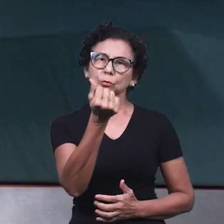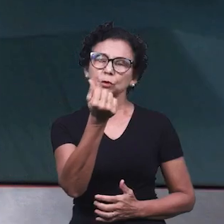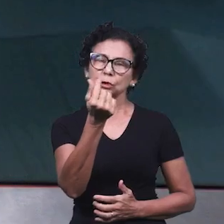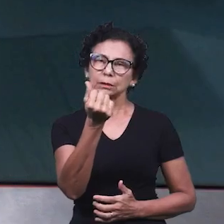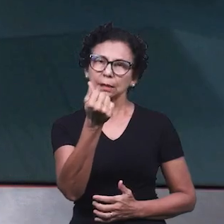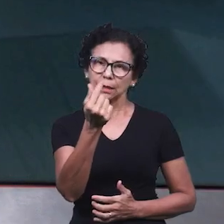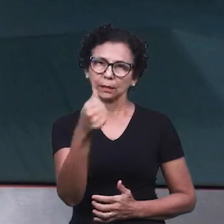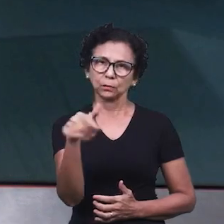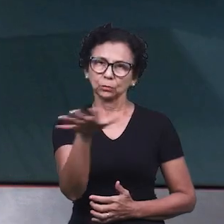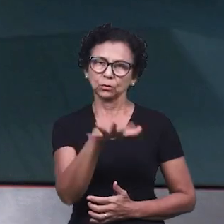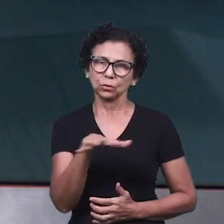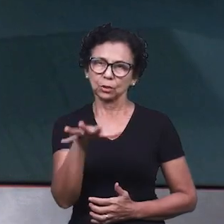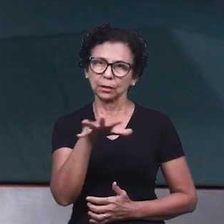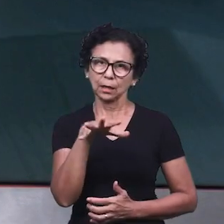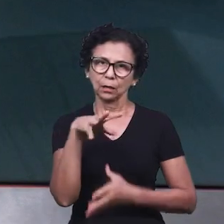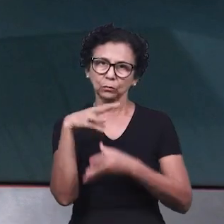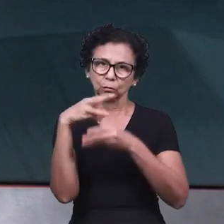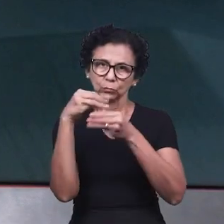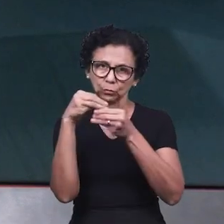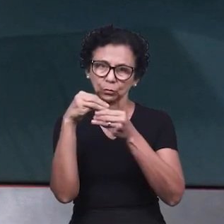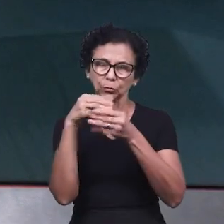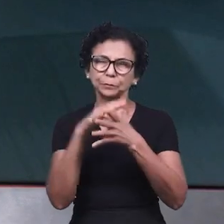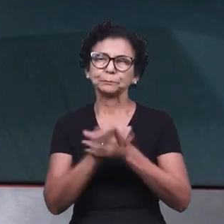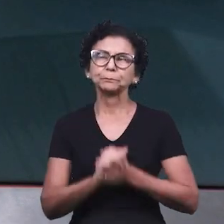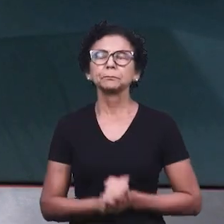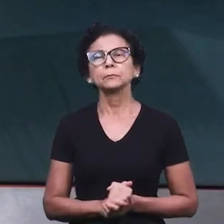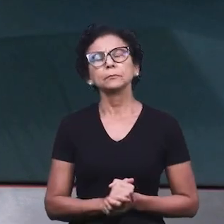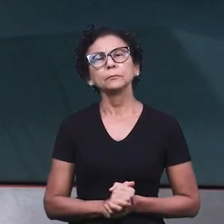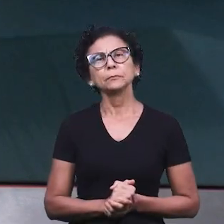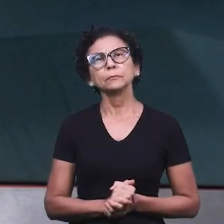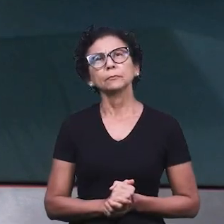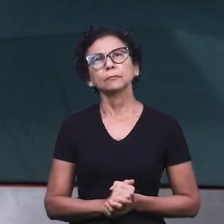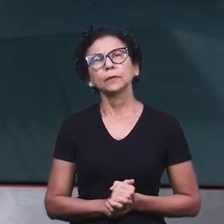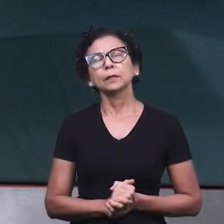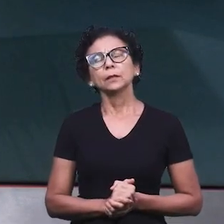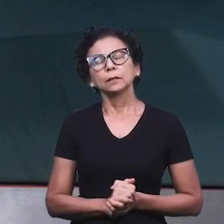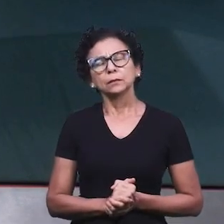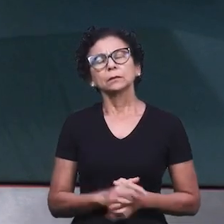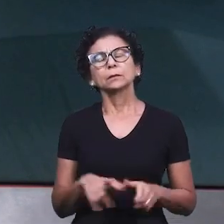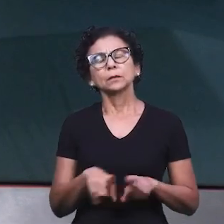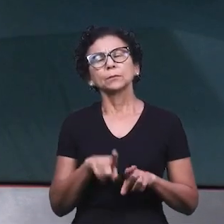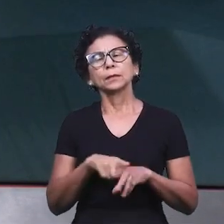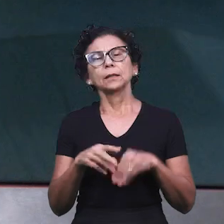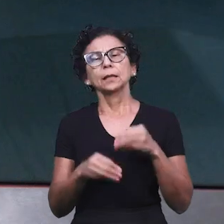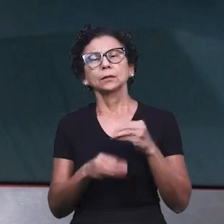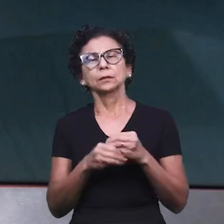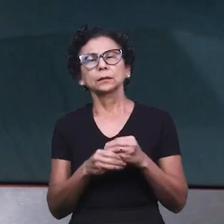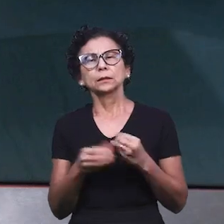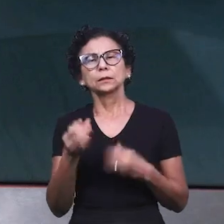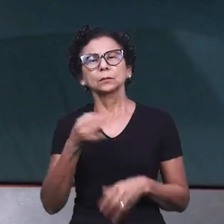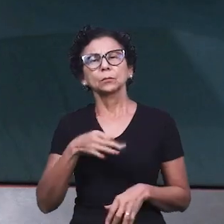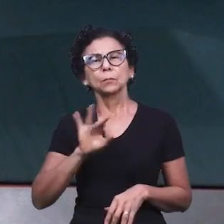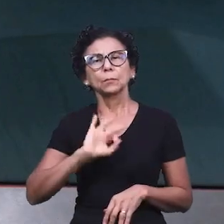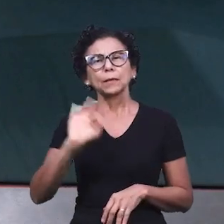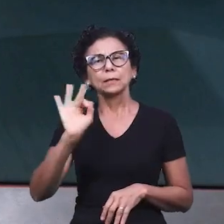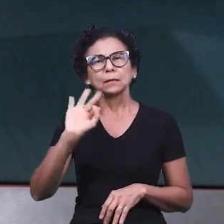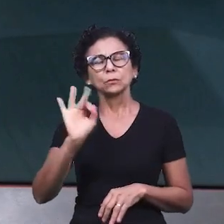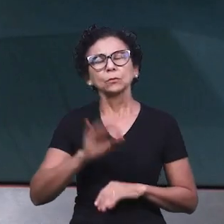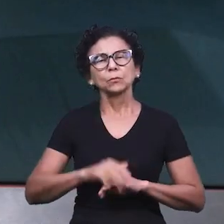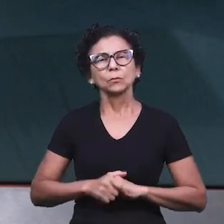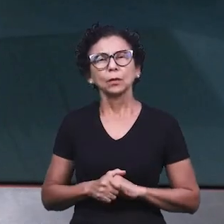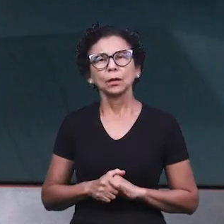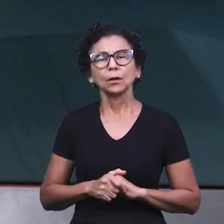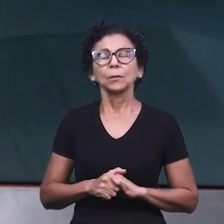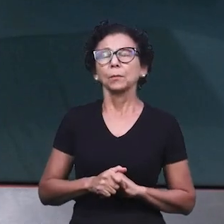do capital, coloca-se também um pequeno valor ali,